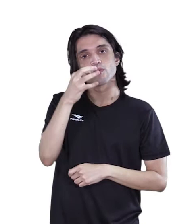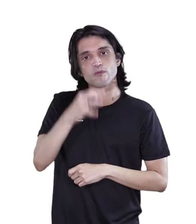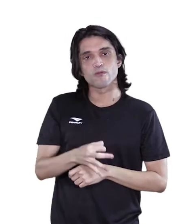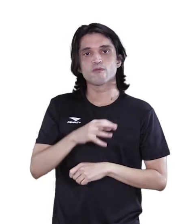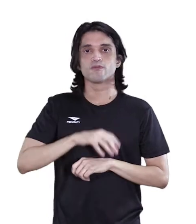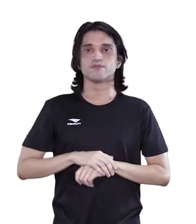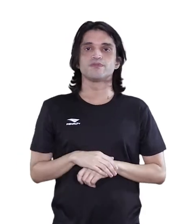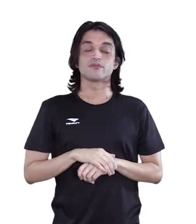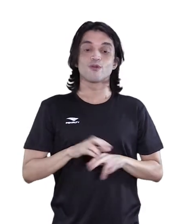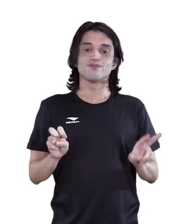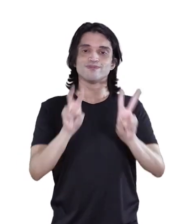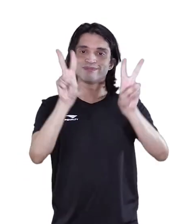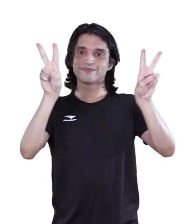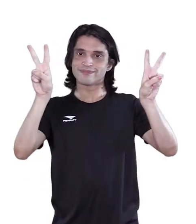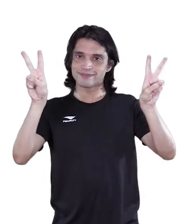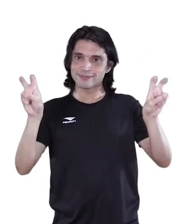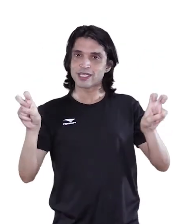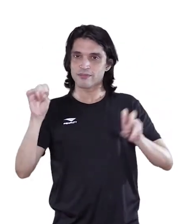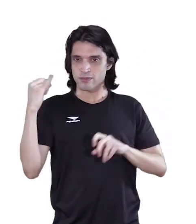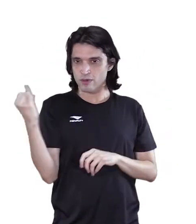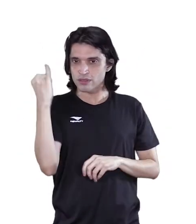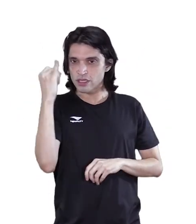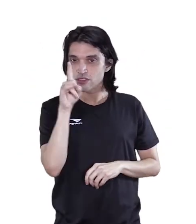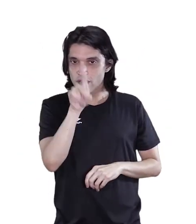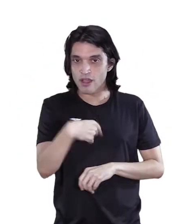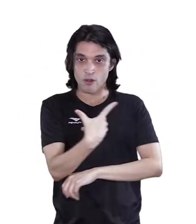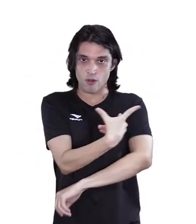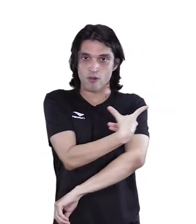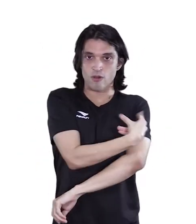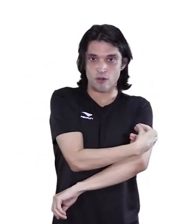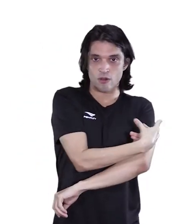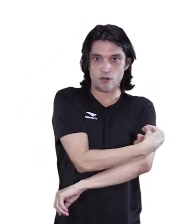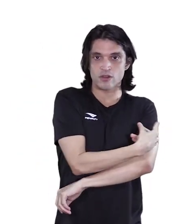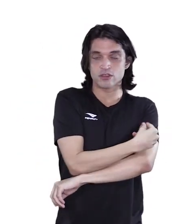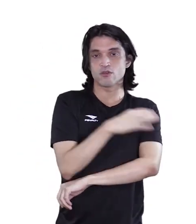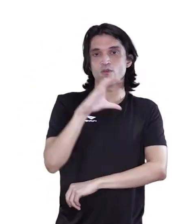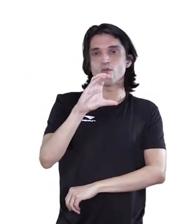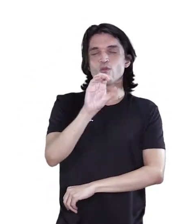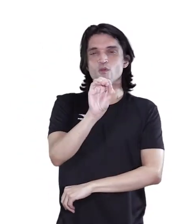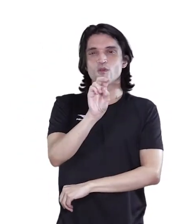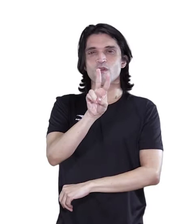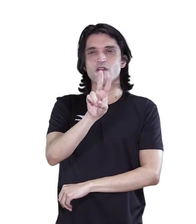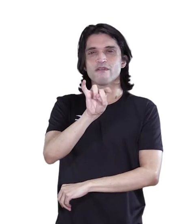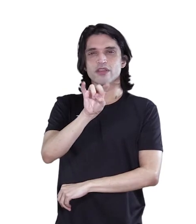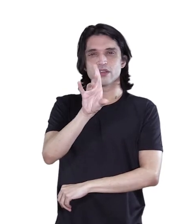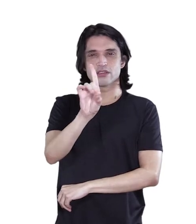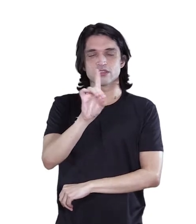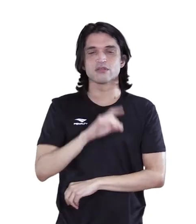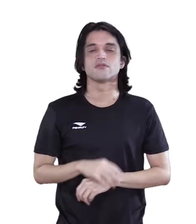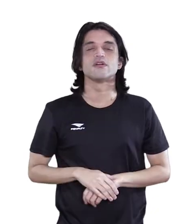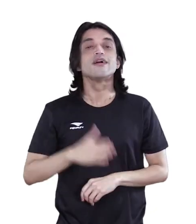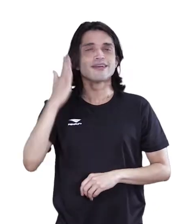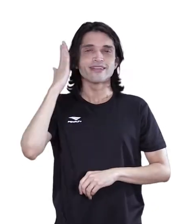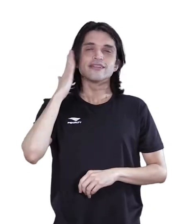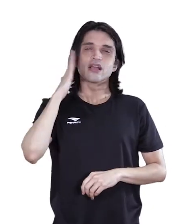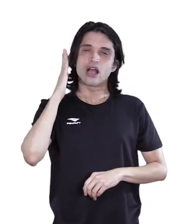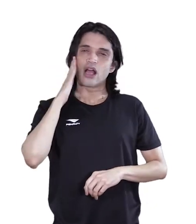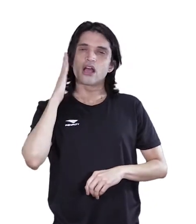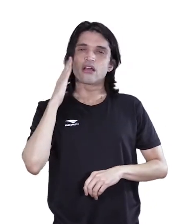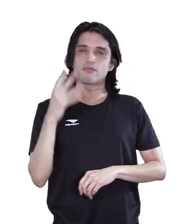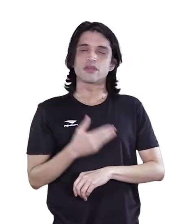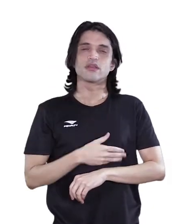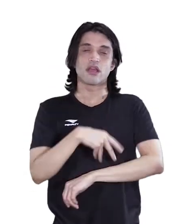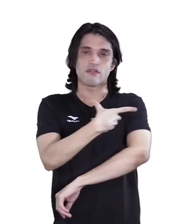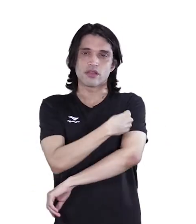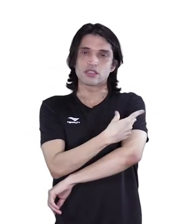tema em destaque hoje é a questão da vacinação contra a Covid-19. Sabe-se que muitas vacinas são aplicadas em 2